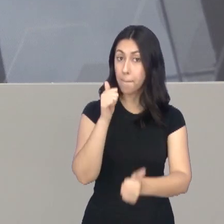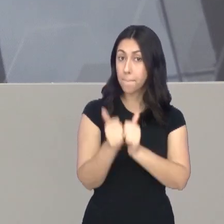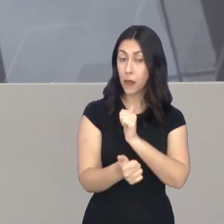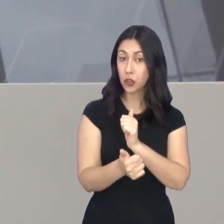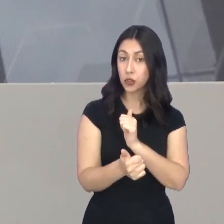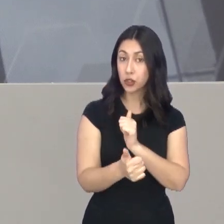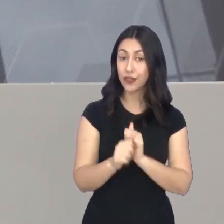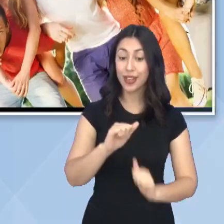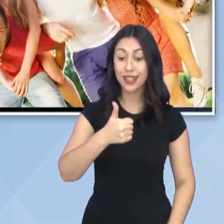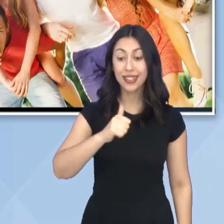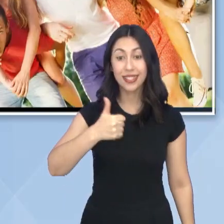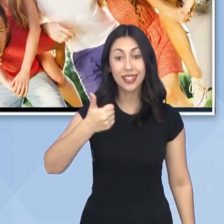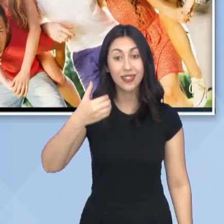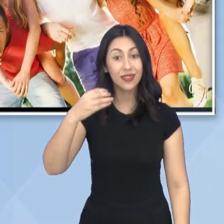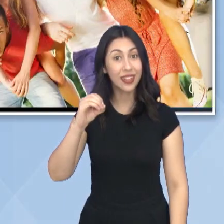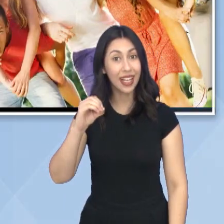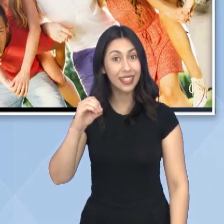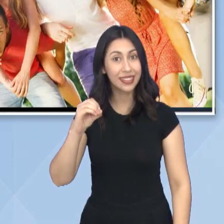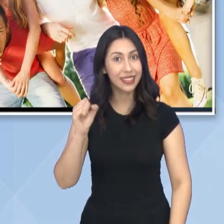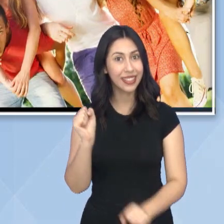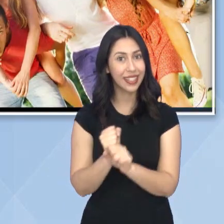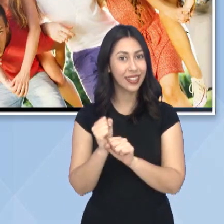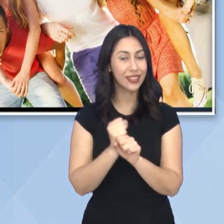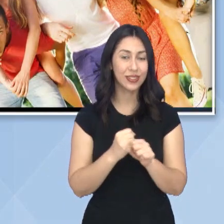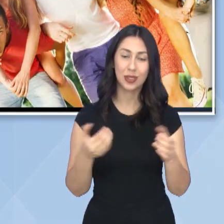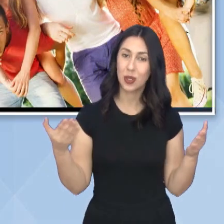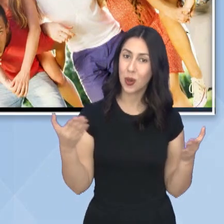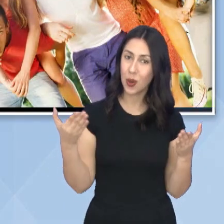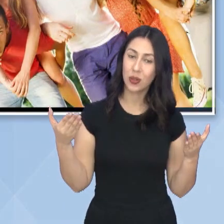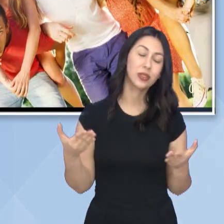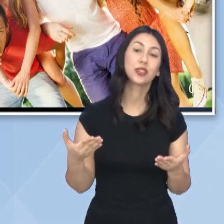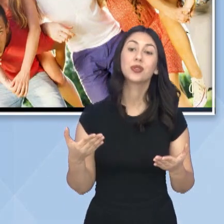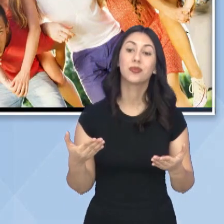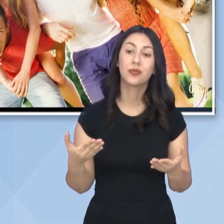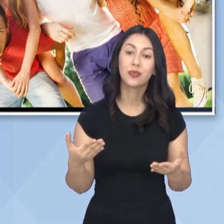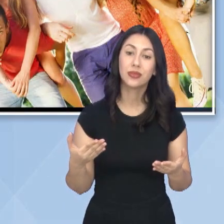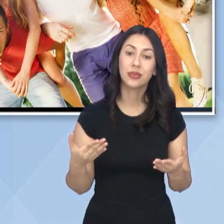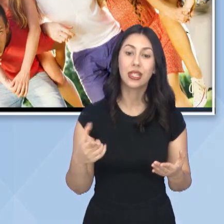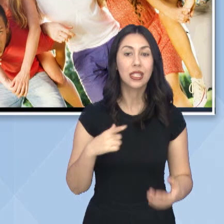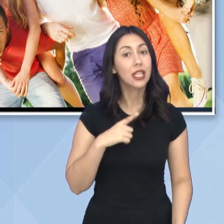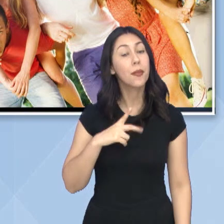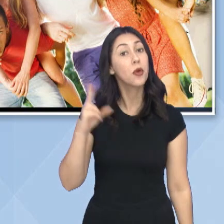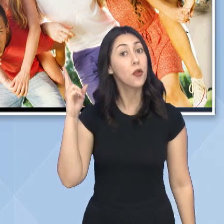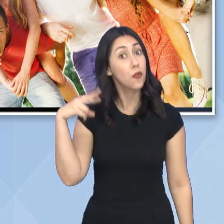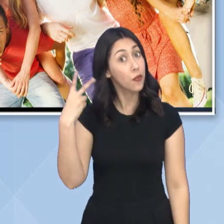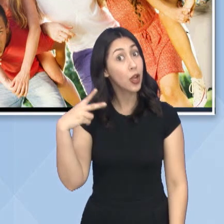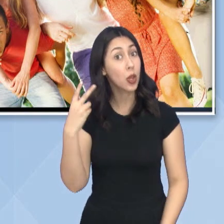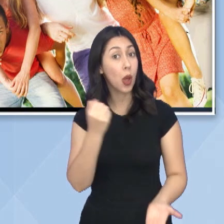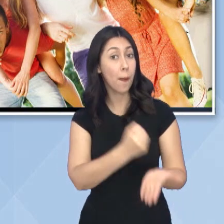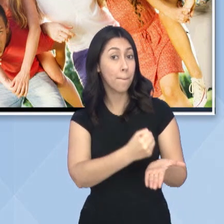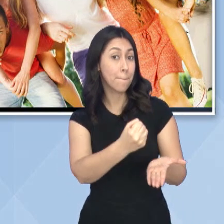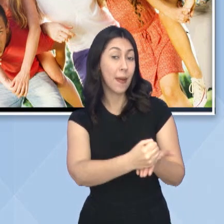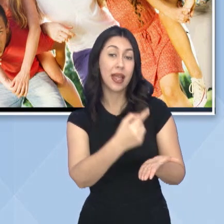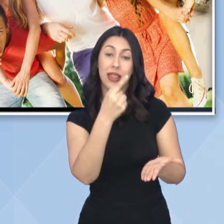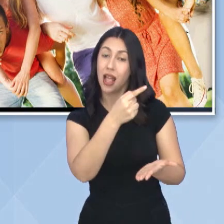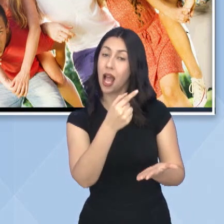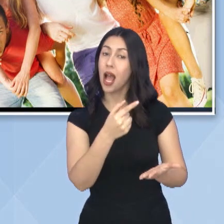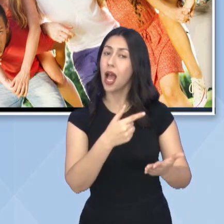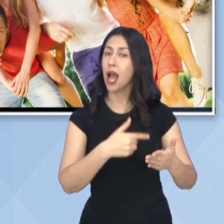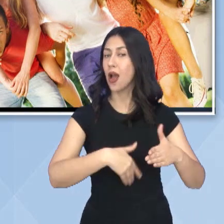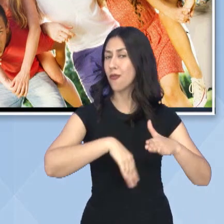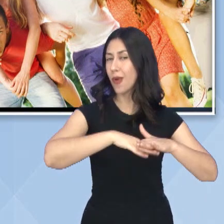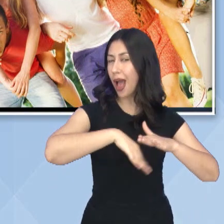110 anos que comemora hoje. Temos aqui vereadores que são sócios lá, que jogam bola lá,